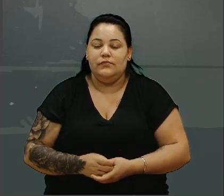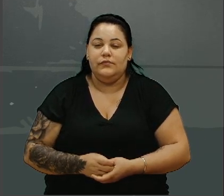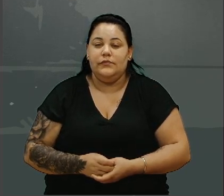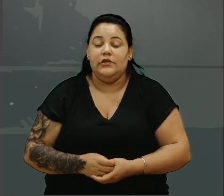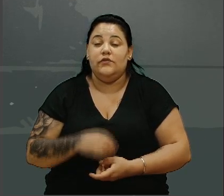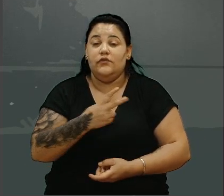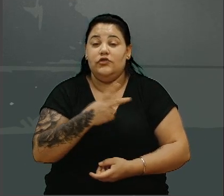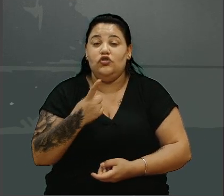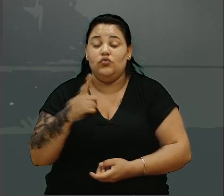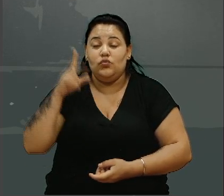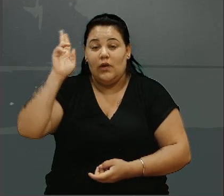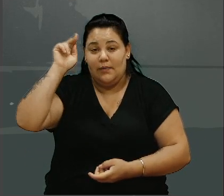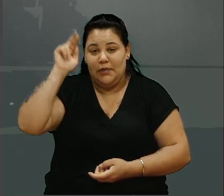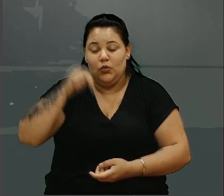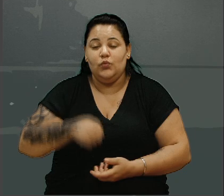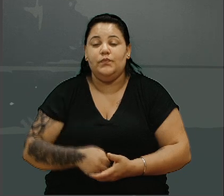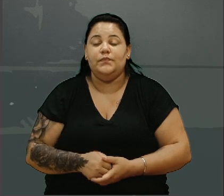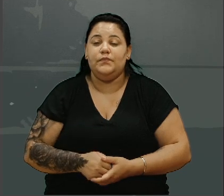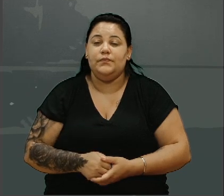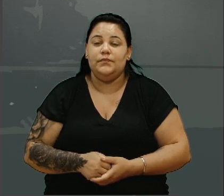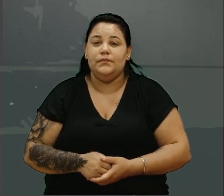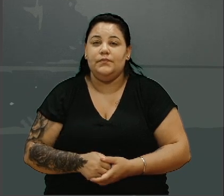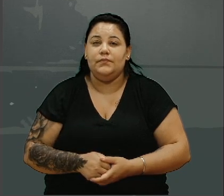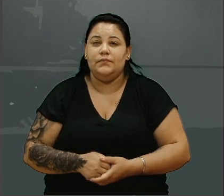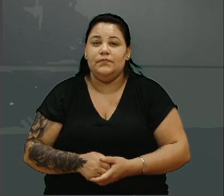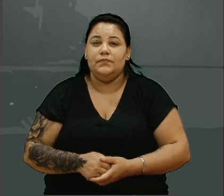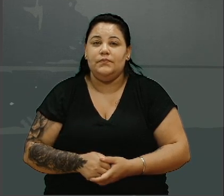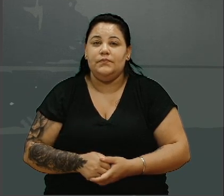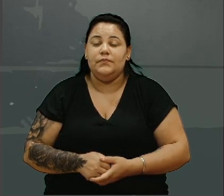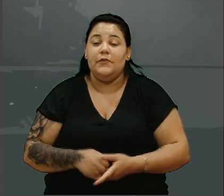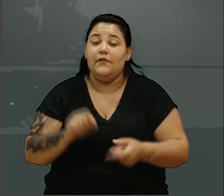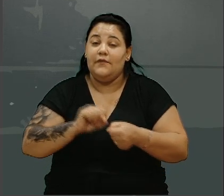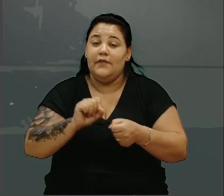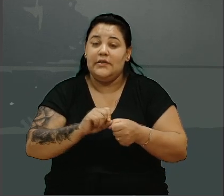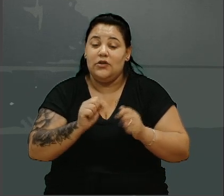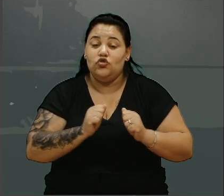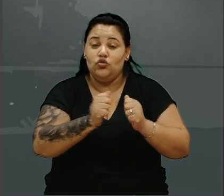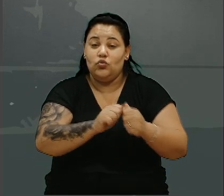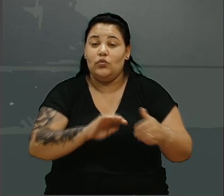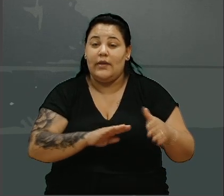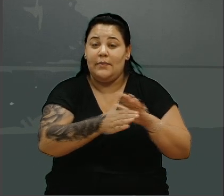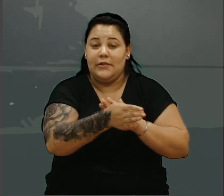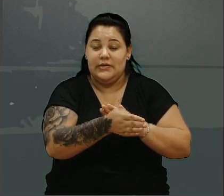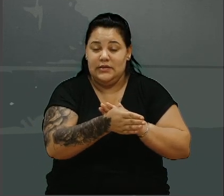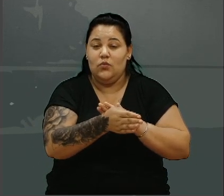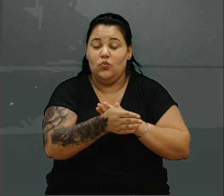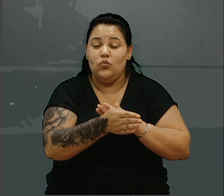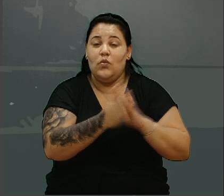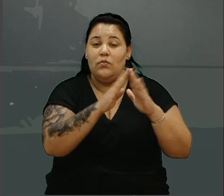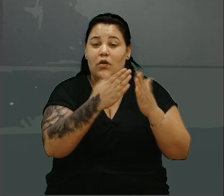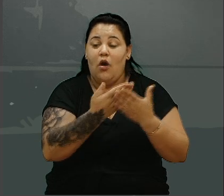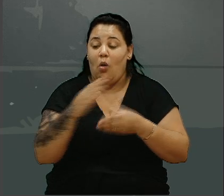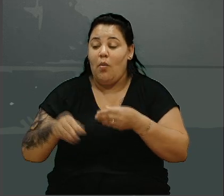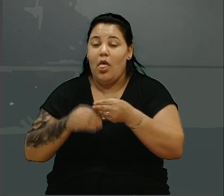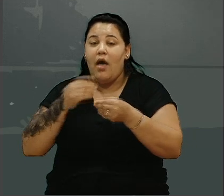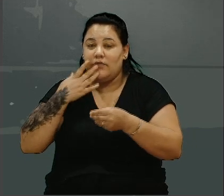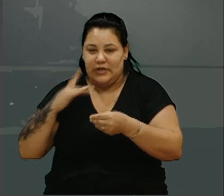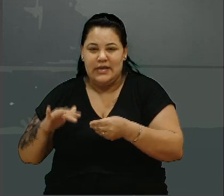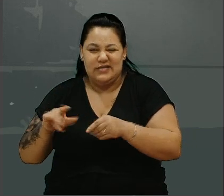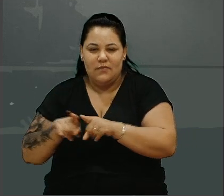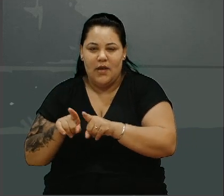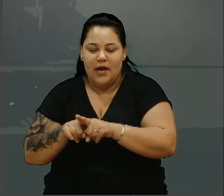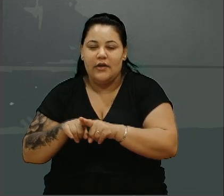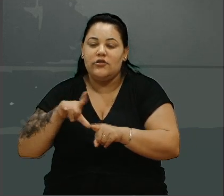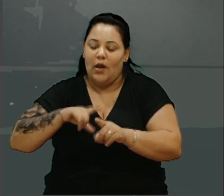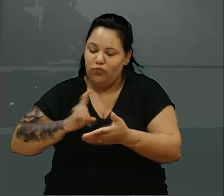Abril, adequação para a Escola de Educação Infantil está em projeto. Nós temos aqui o nosso